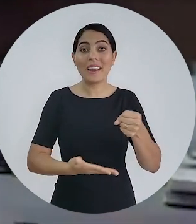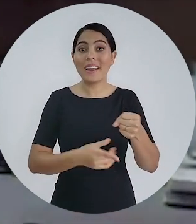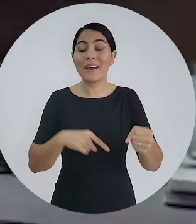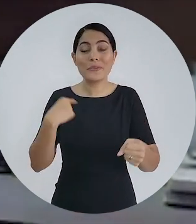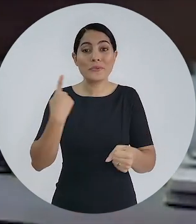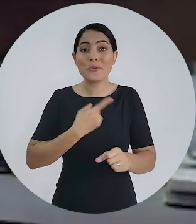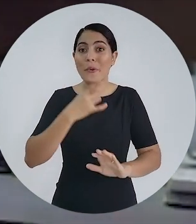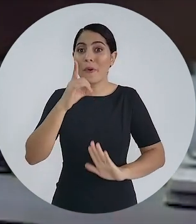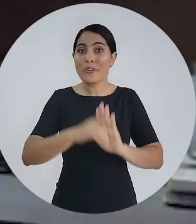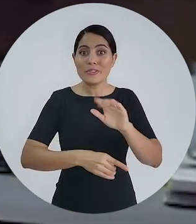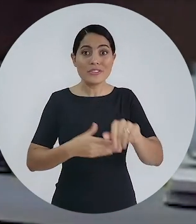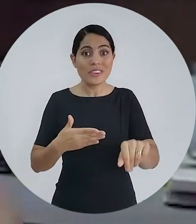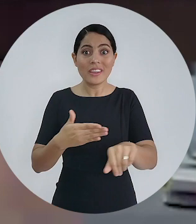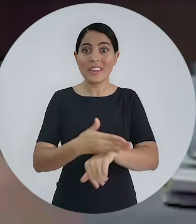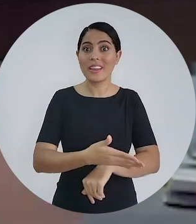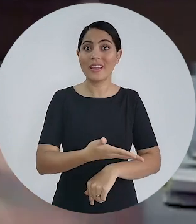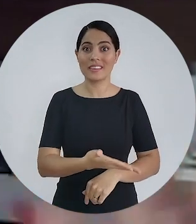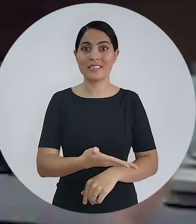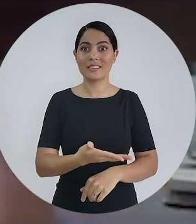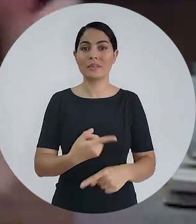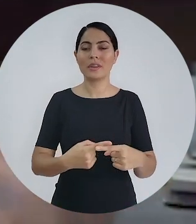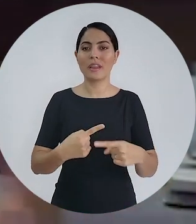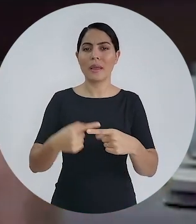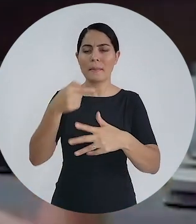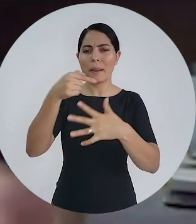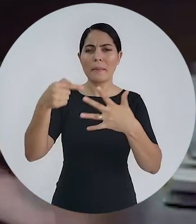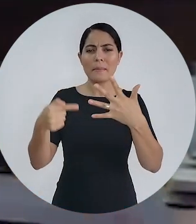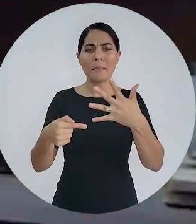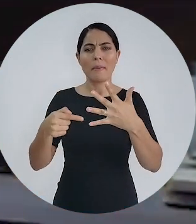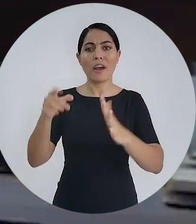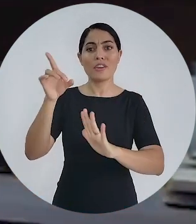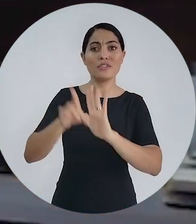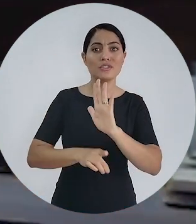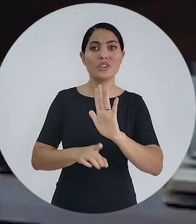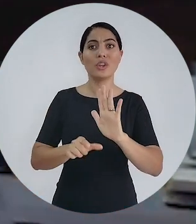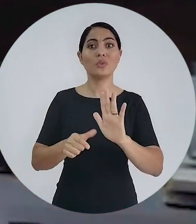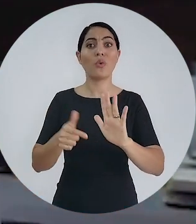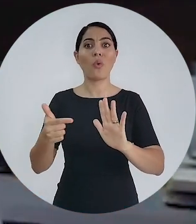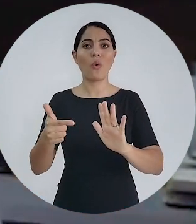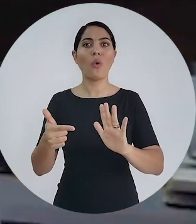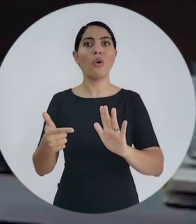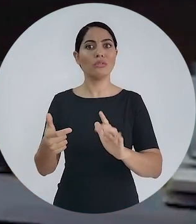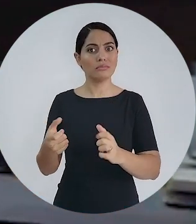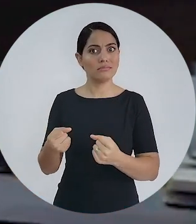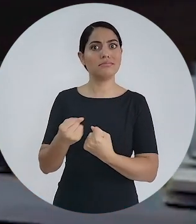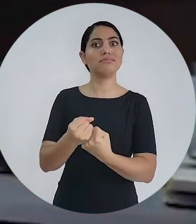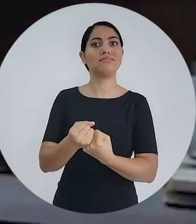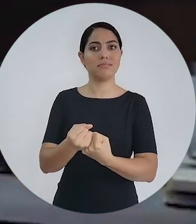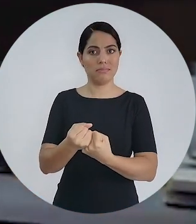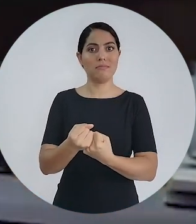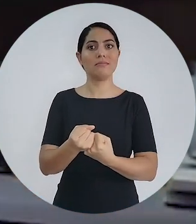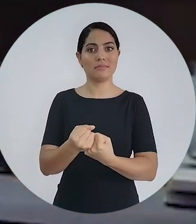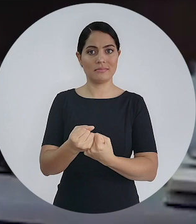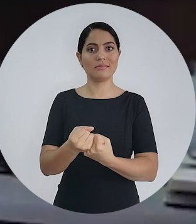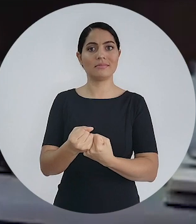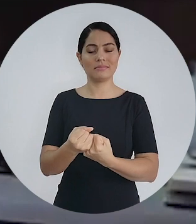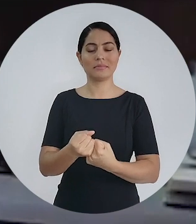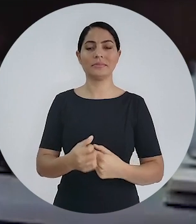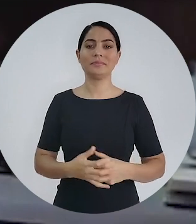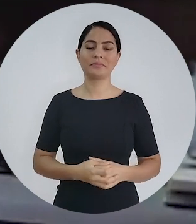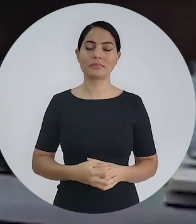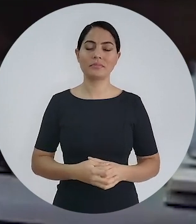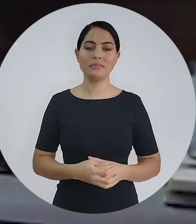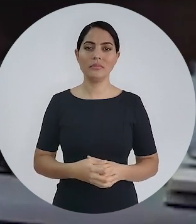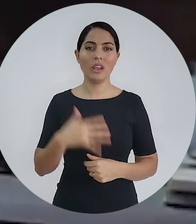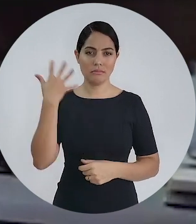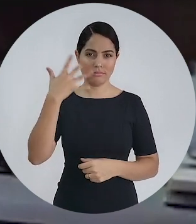fundamental para que nós consigamos exercer e implementar cada um dos demais, né? Todos os outros que foram tratados